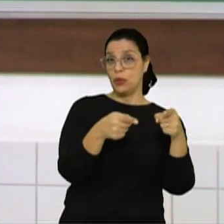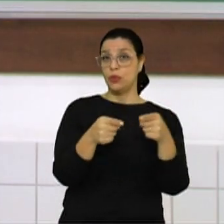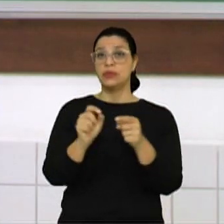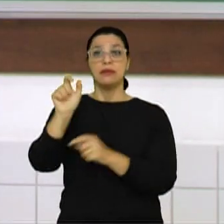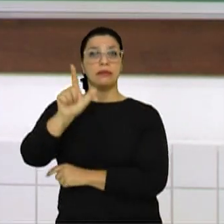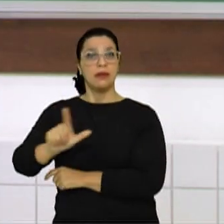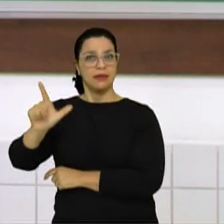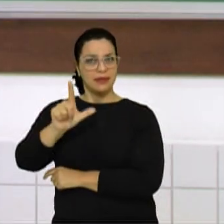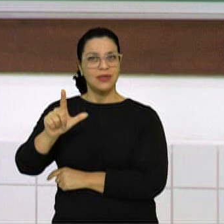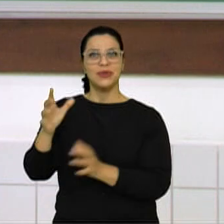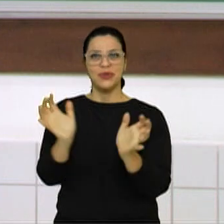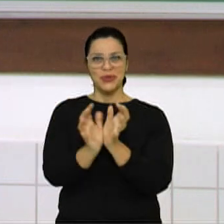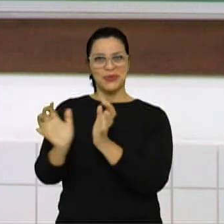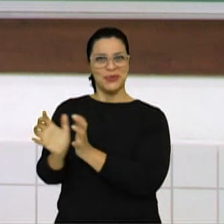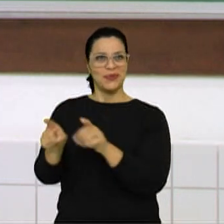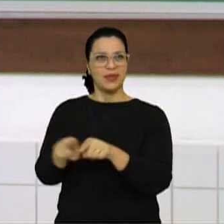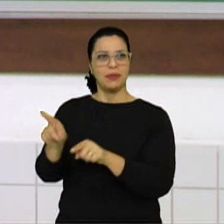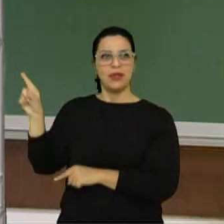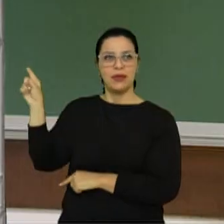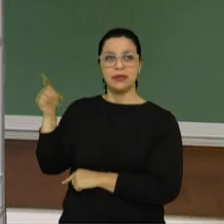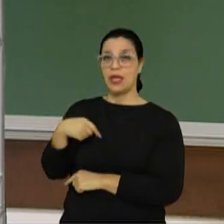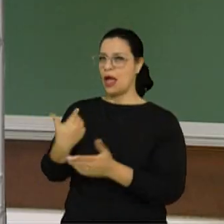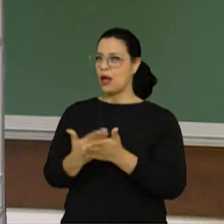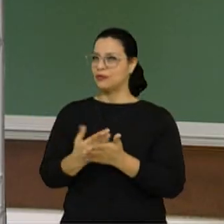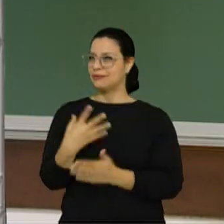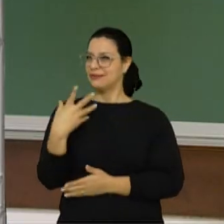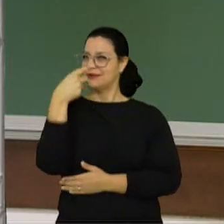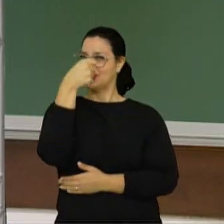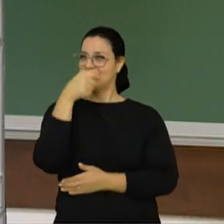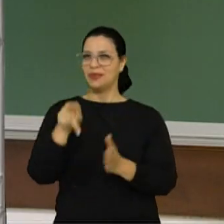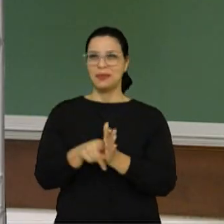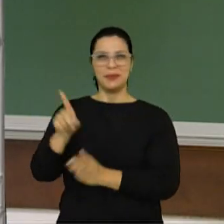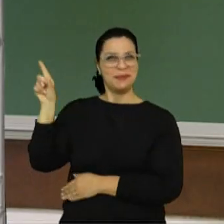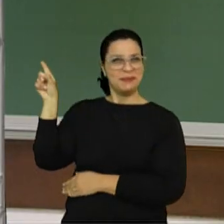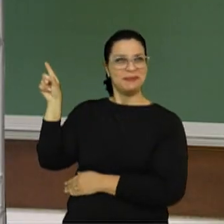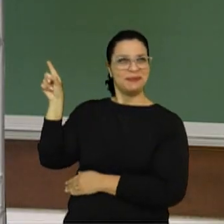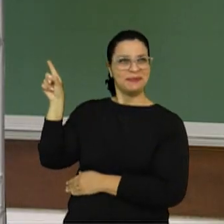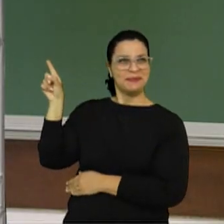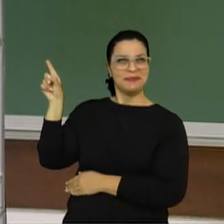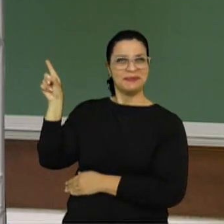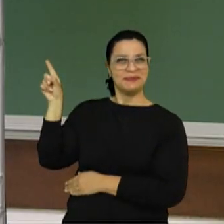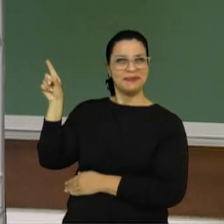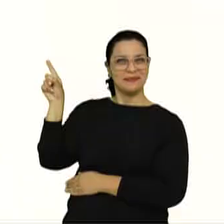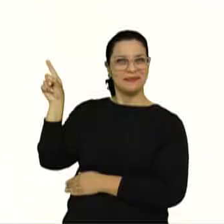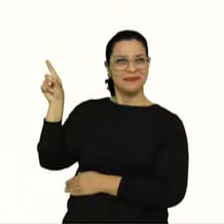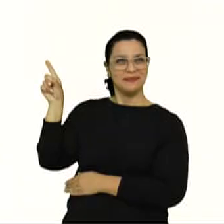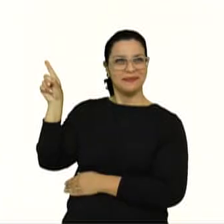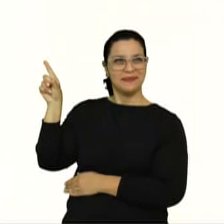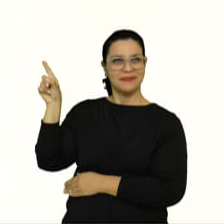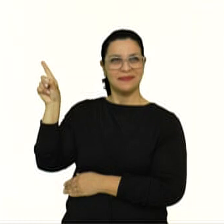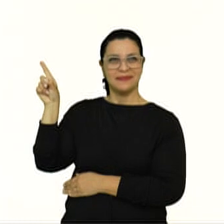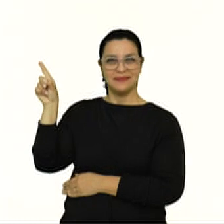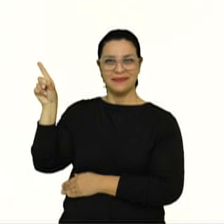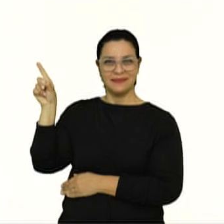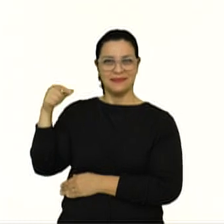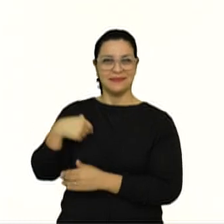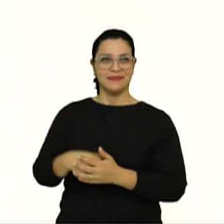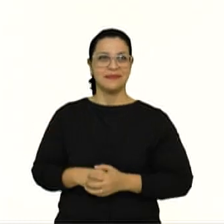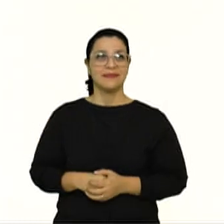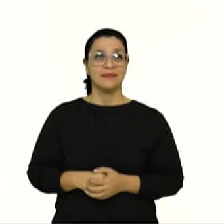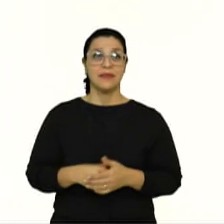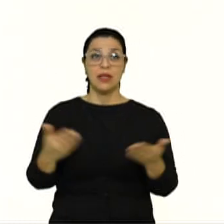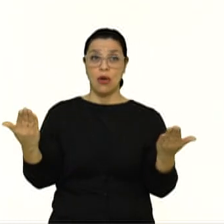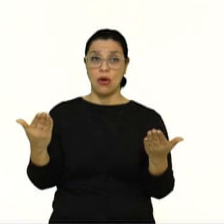na literatura. E aqui nós temos uns bonitões, Sérgio Sampaio, Tom Zé e Luiz